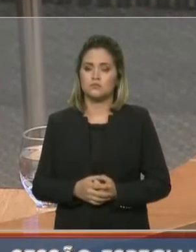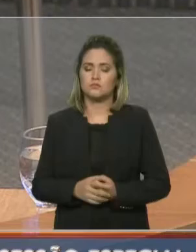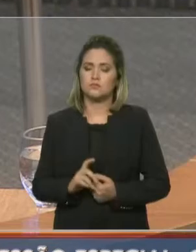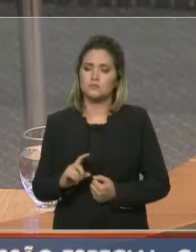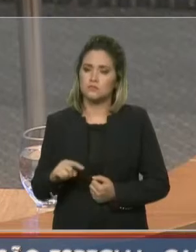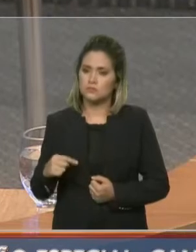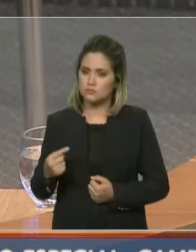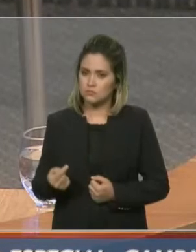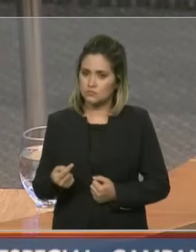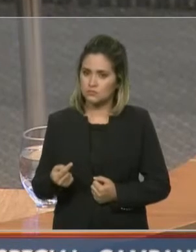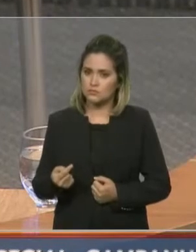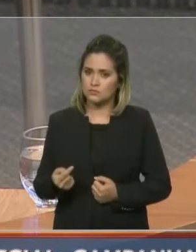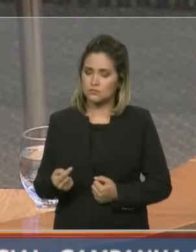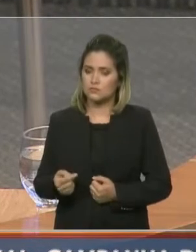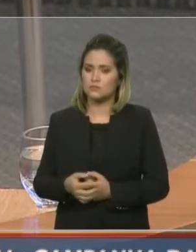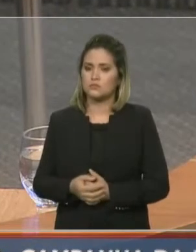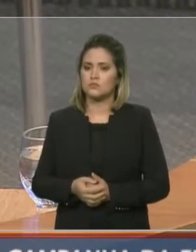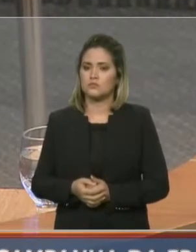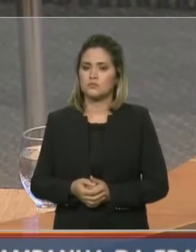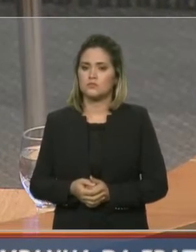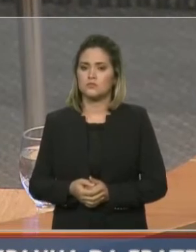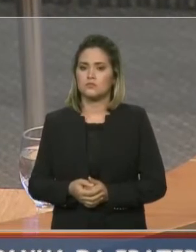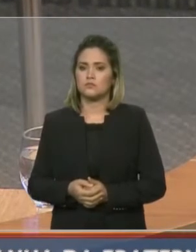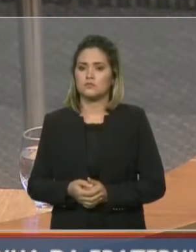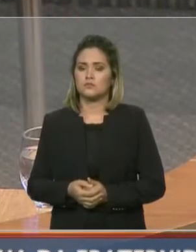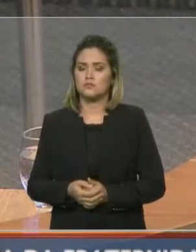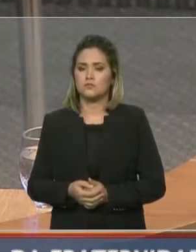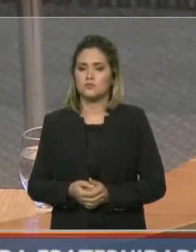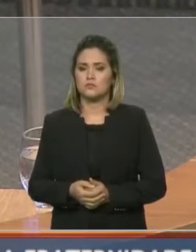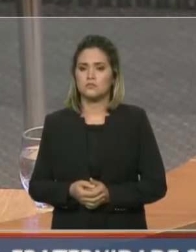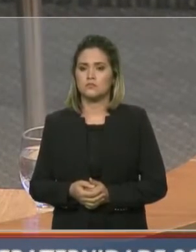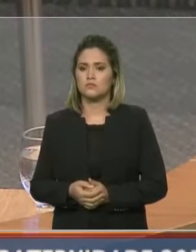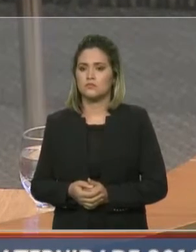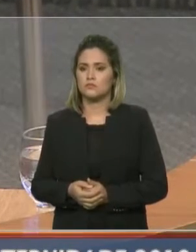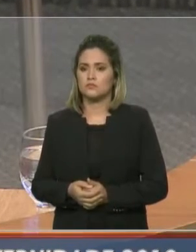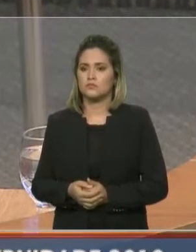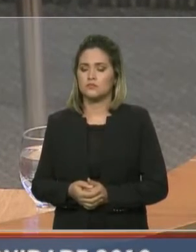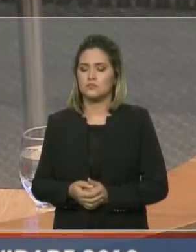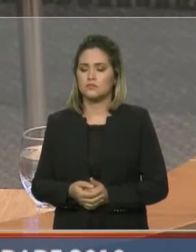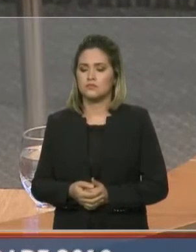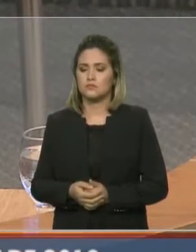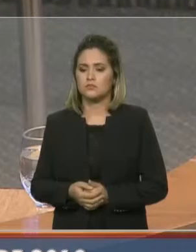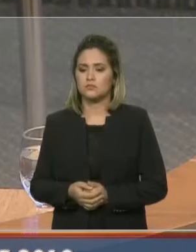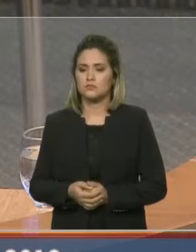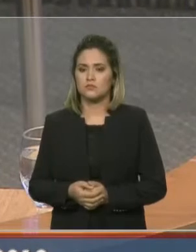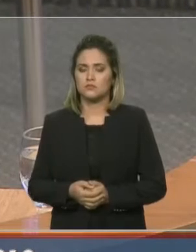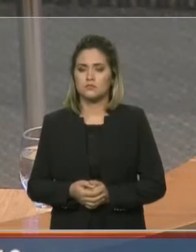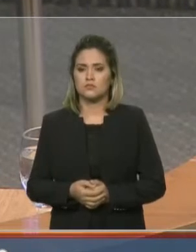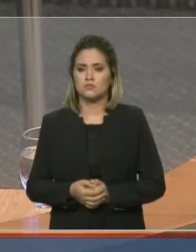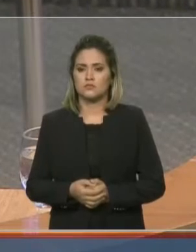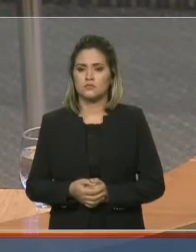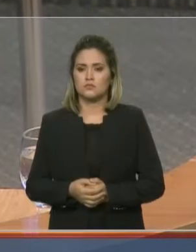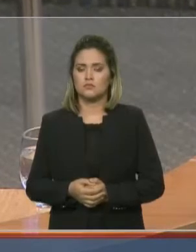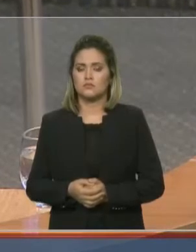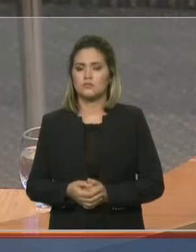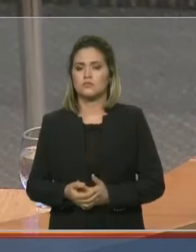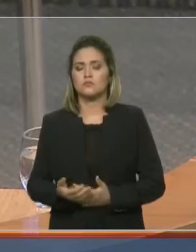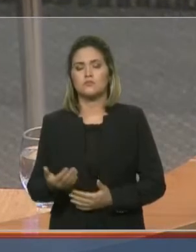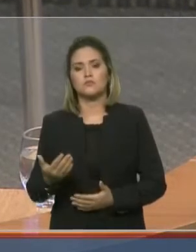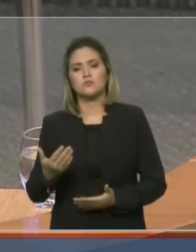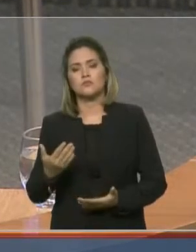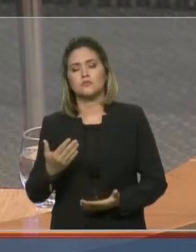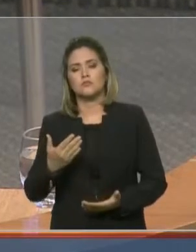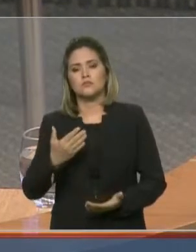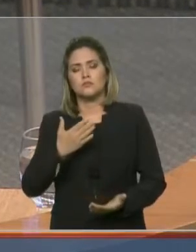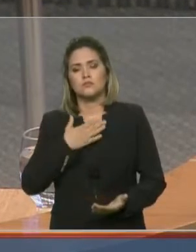linha, é uma linha que seja pautada a partir da cidadania, ou seja, a minha participação nas políticas públicas, na